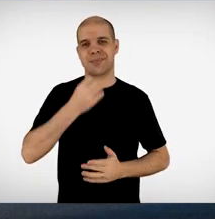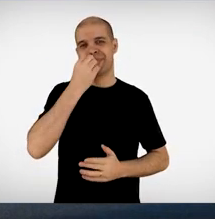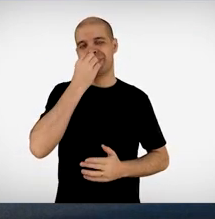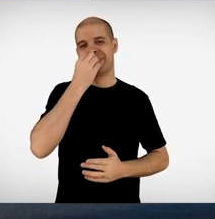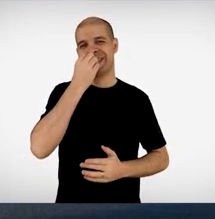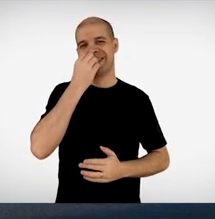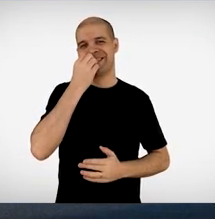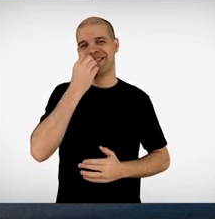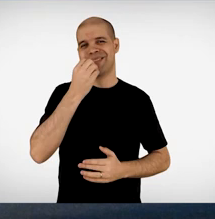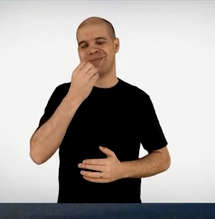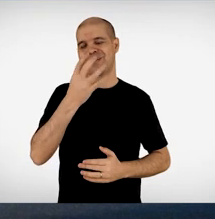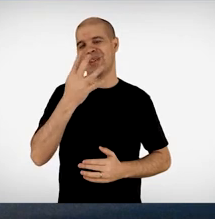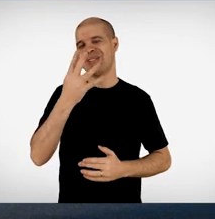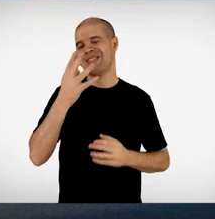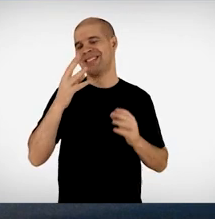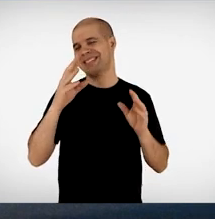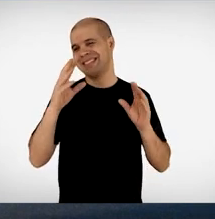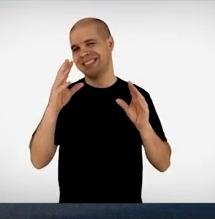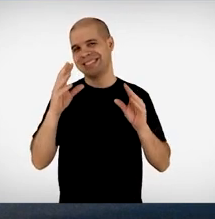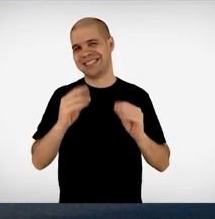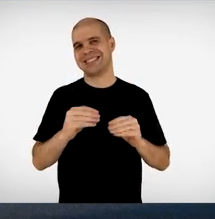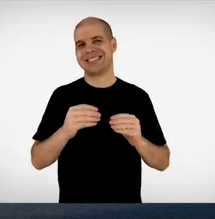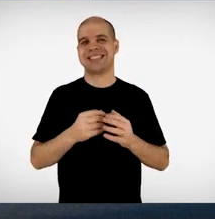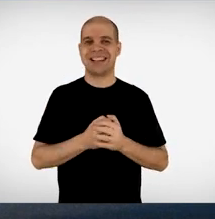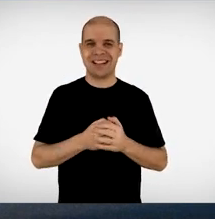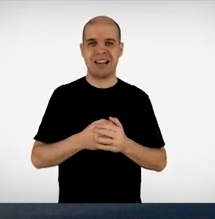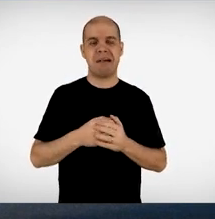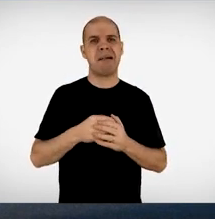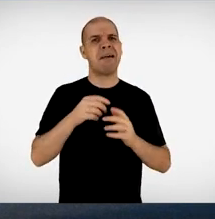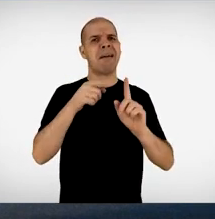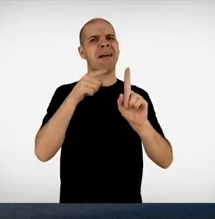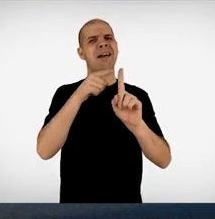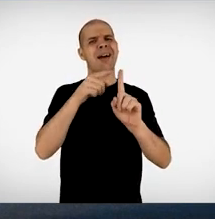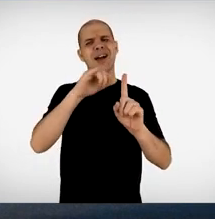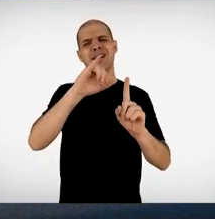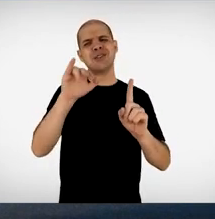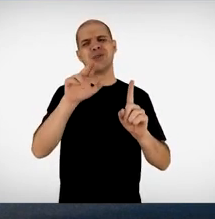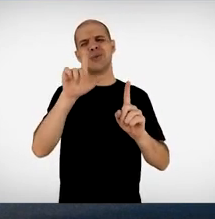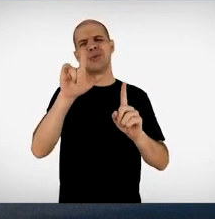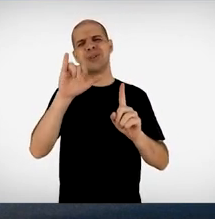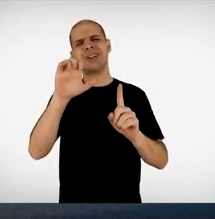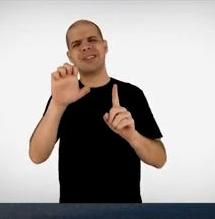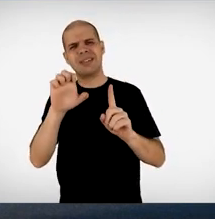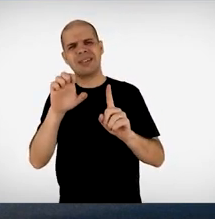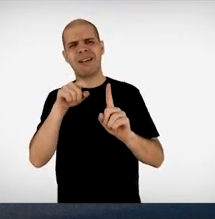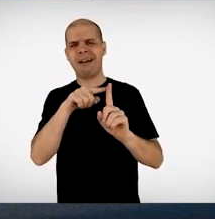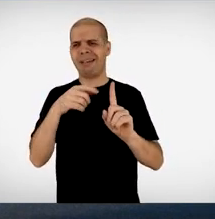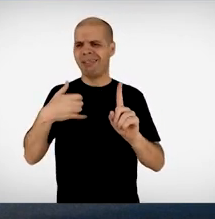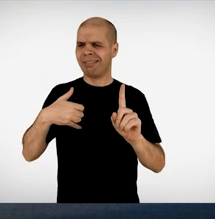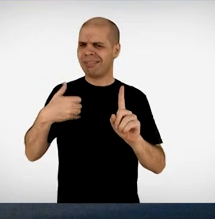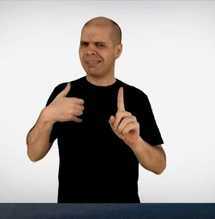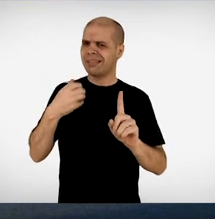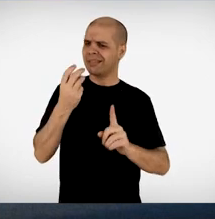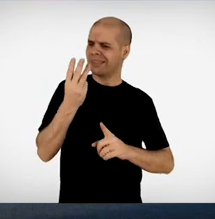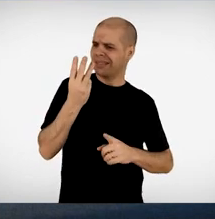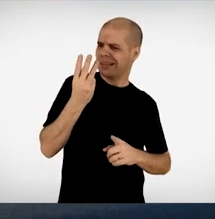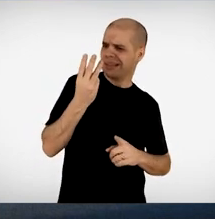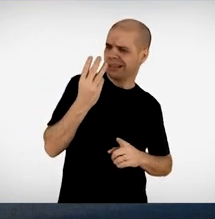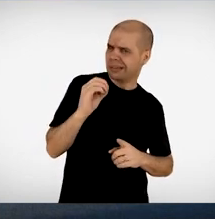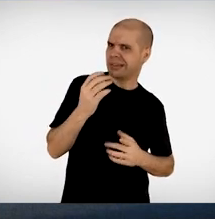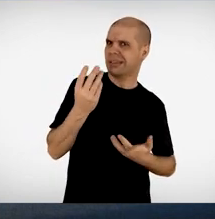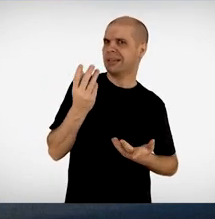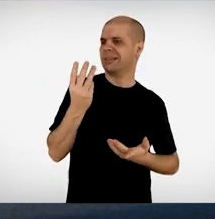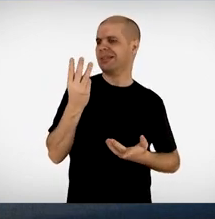Oi, boa noite. Meu nome é Paola e eu fiquei com raiva da Julie porque ela não tem amigos, aparentemente. Sim. Desculpa, mas nenhuma mulher chega